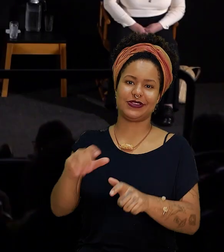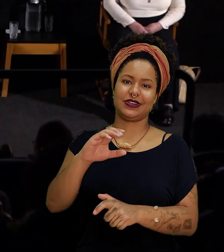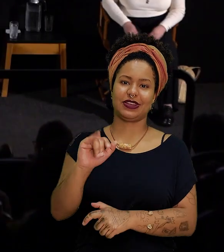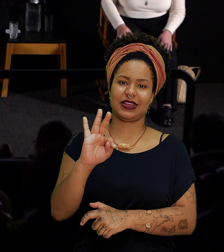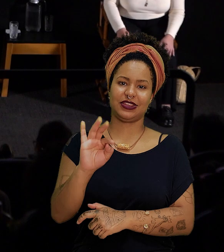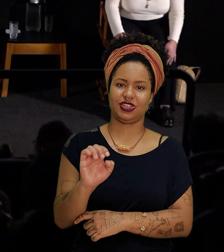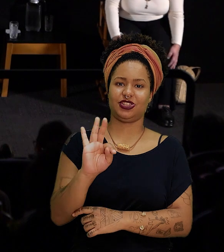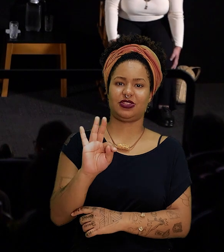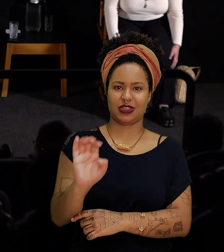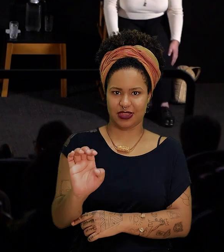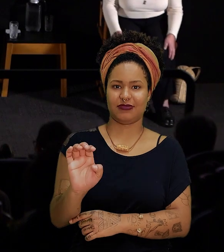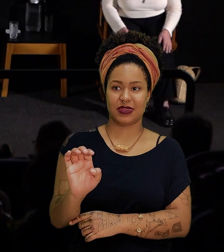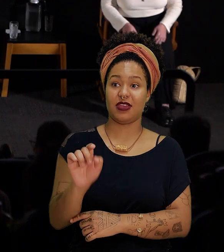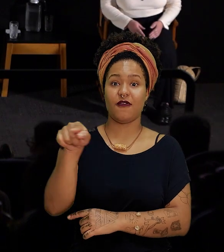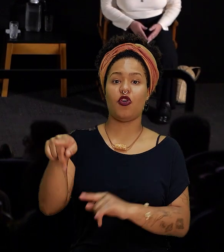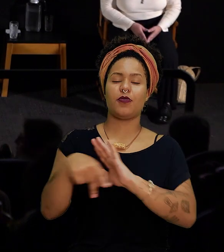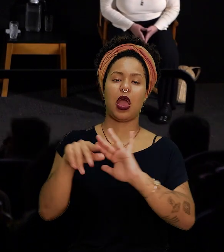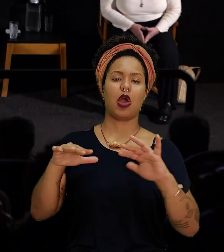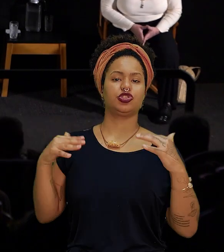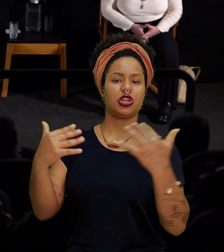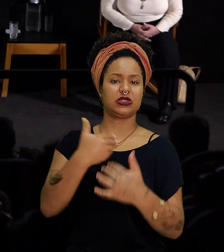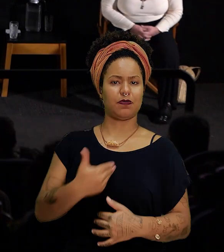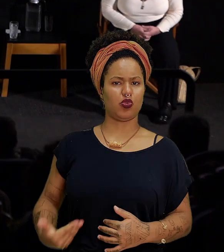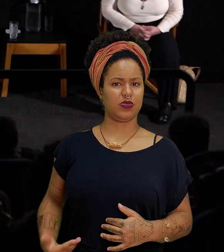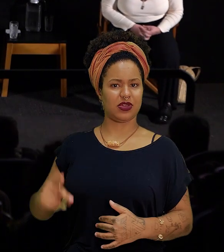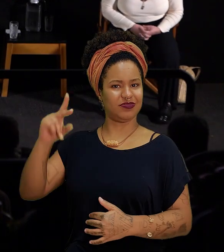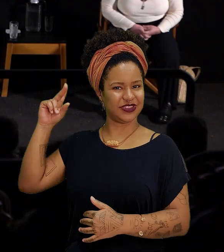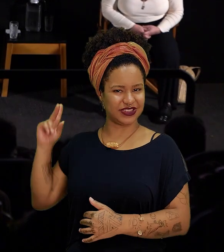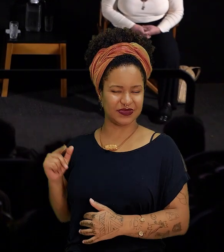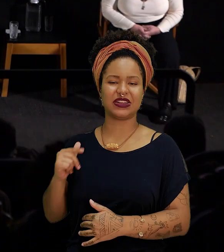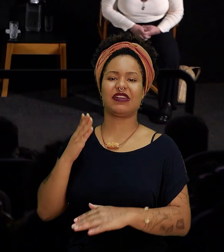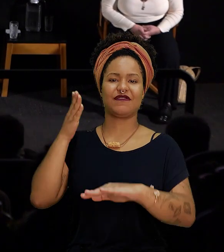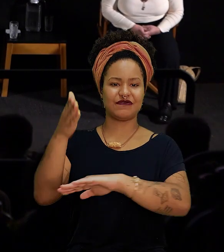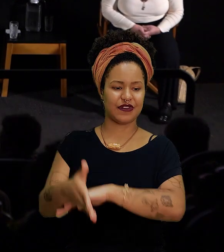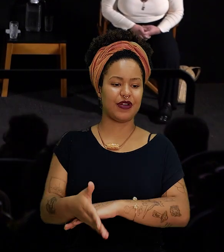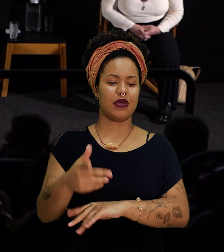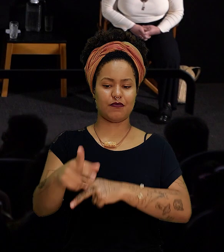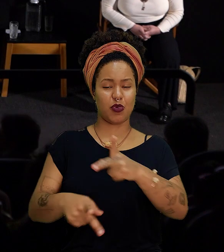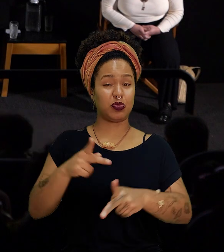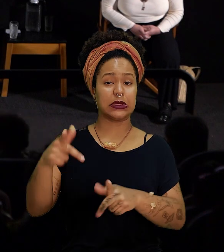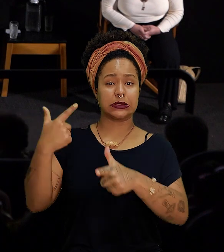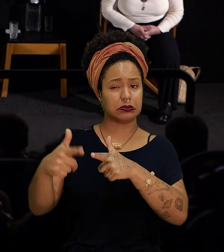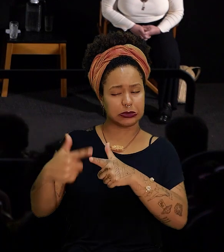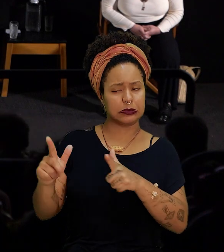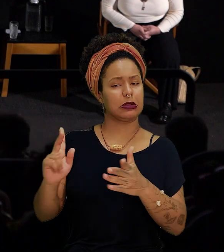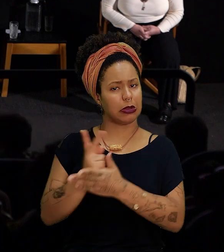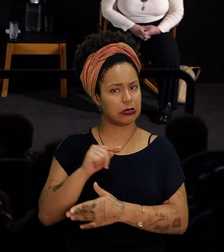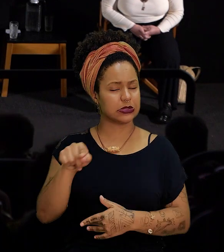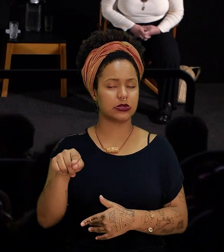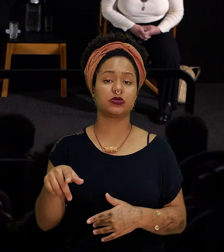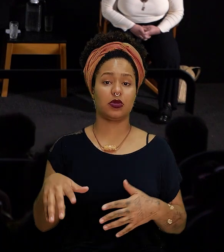né? A gente esteve lá numa audiência pública, há muito tempo atrás, né? Estive lá com a população